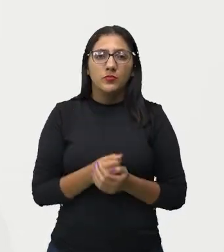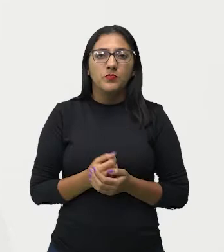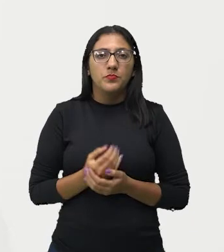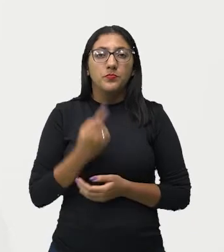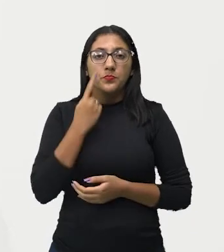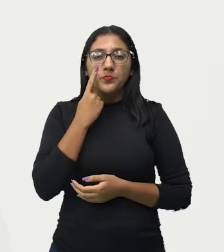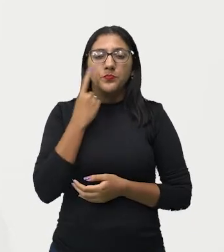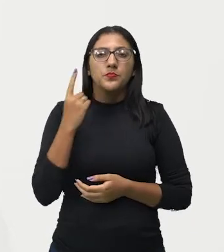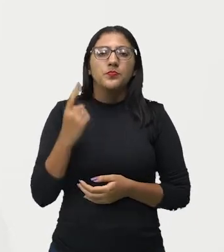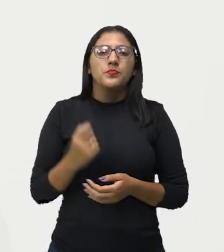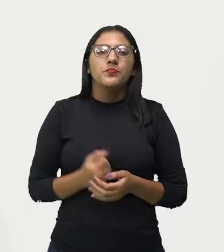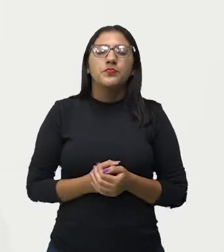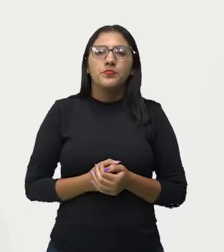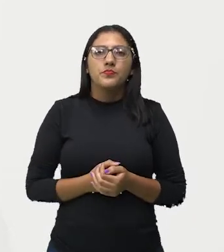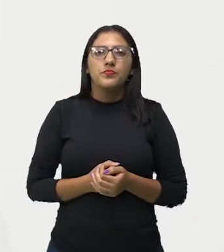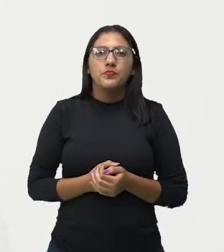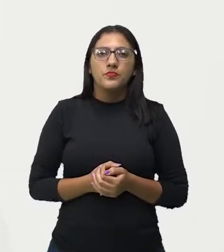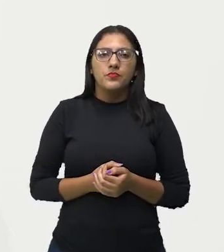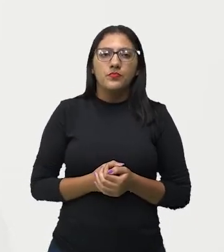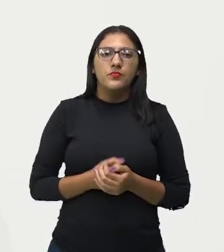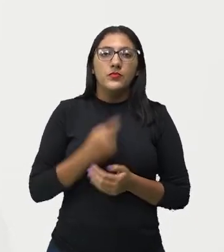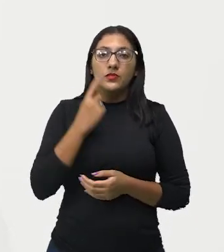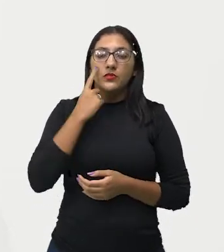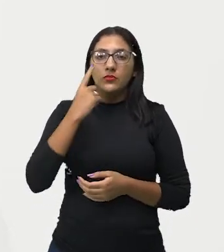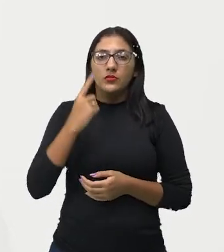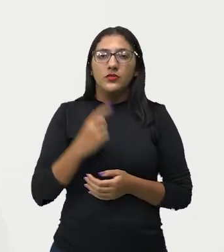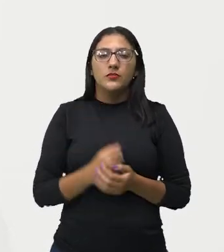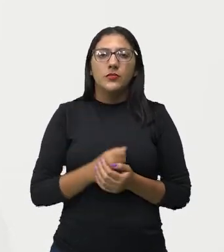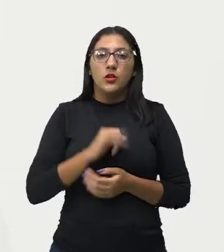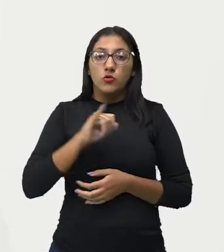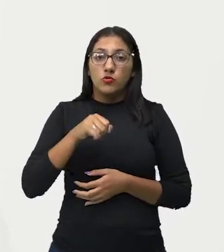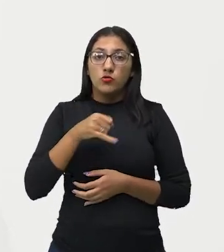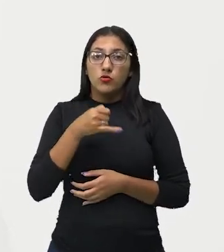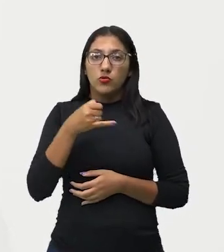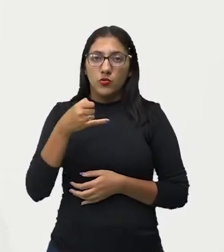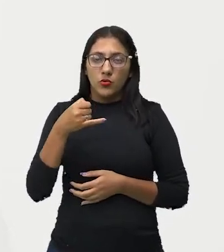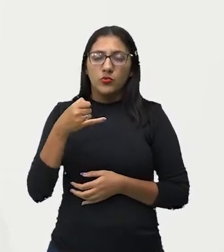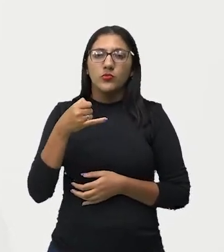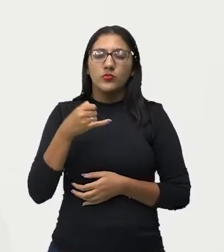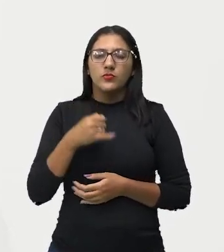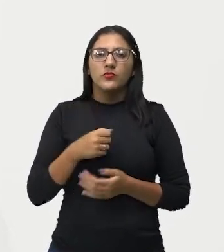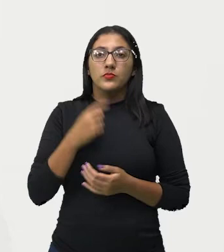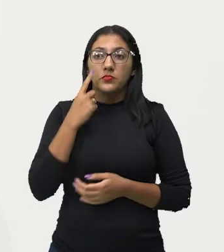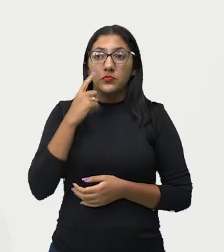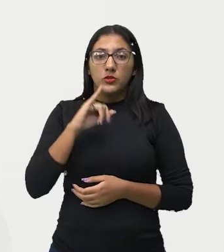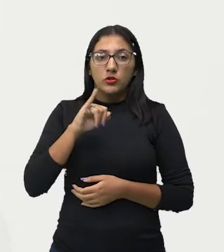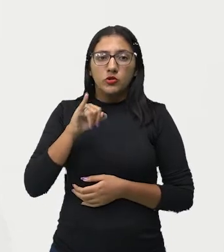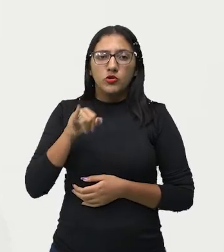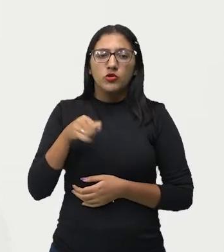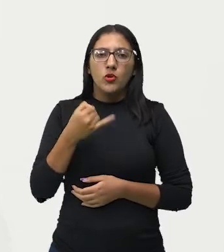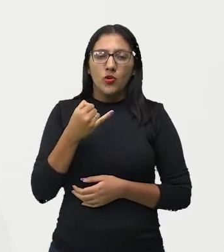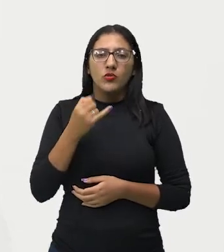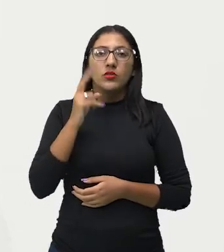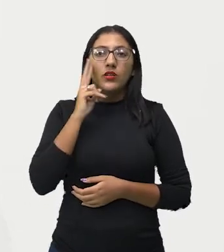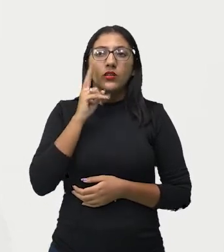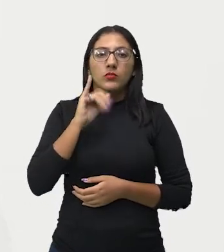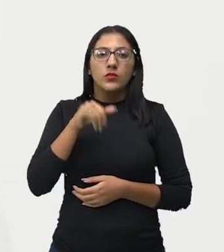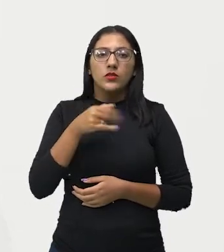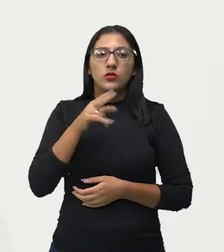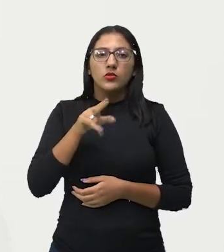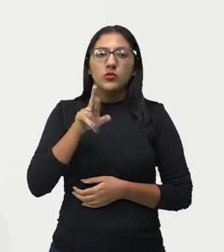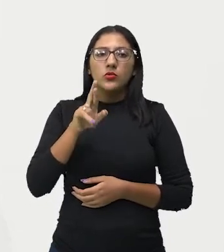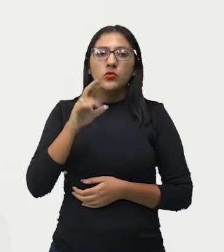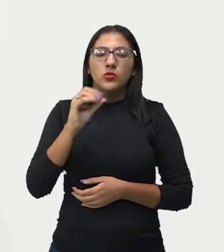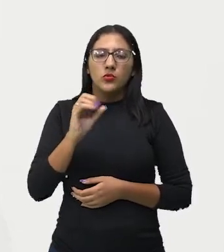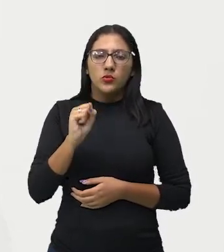só. A fórmula é a seguinte, ó. Juro é igual. Agora, presta atenção. Juro, eu falei juro? Juro, por